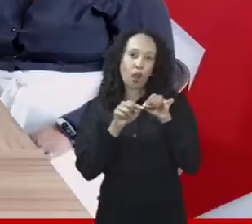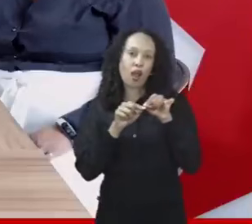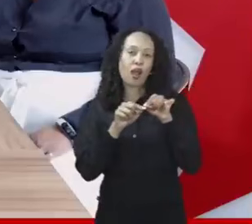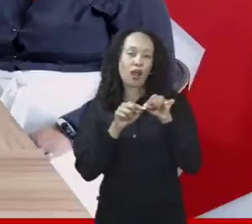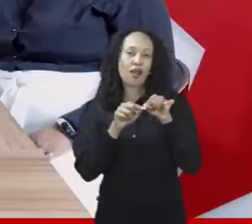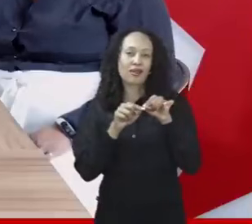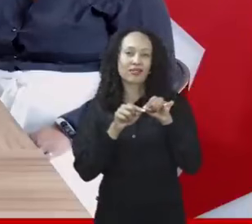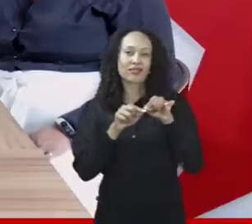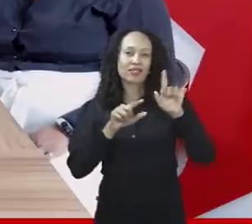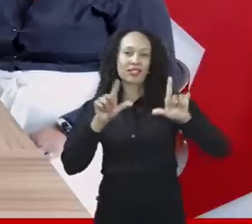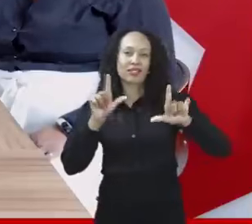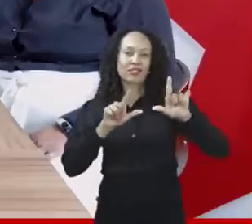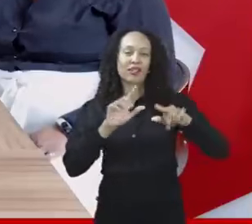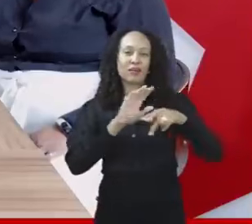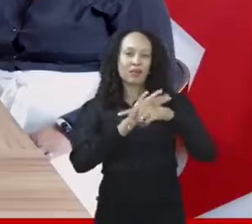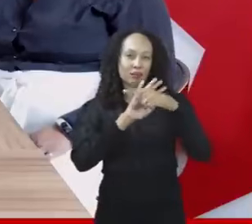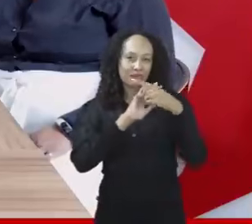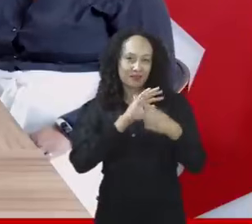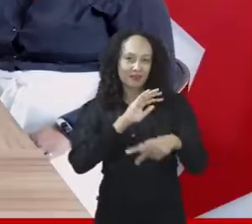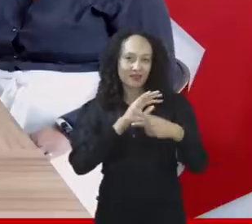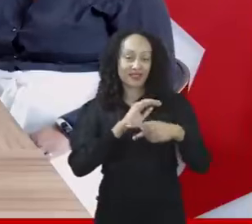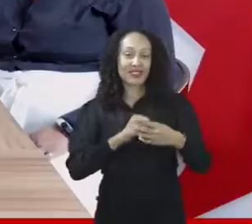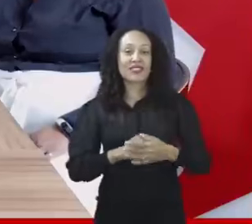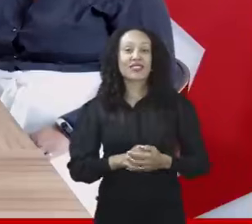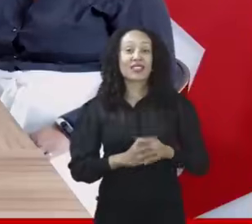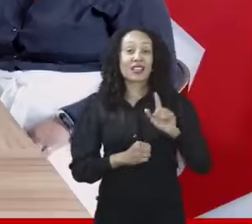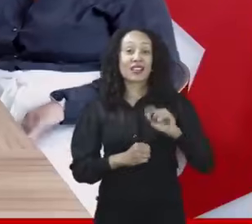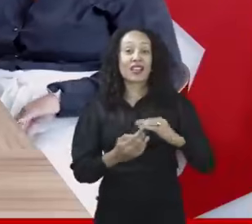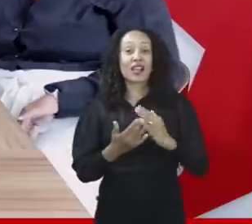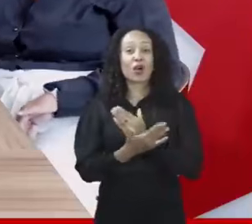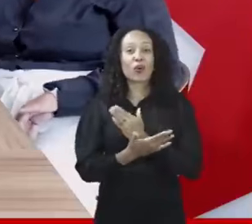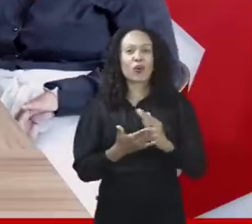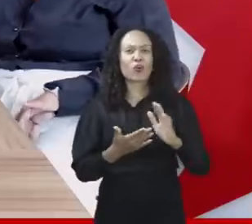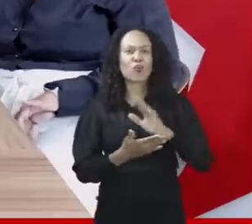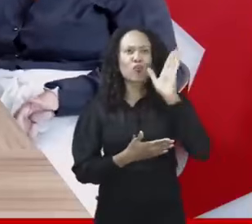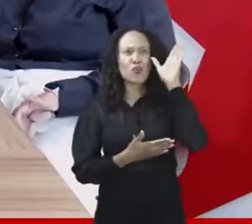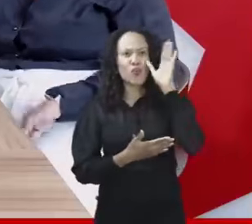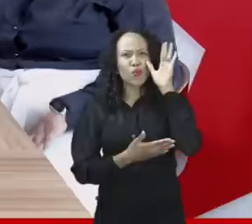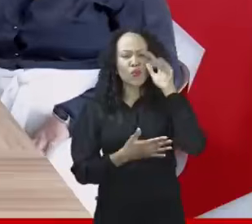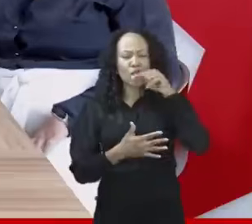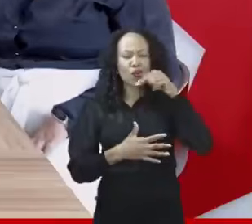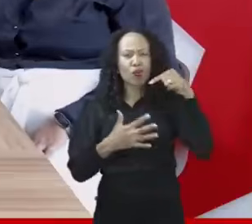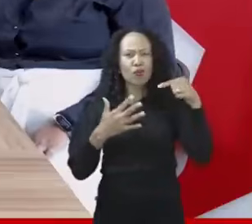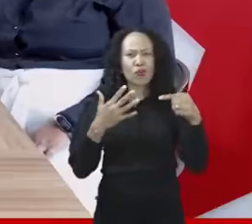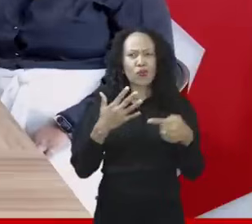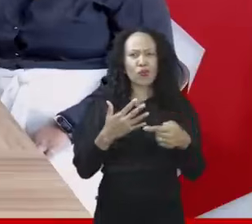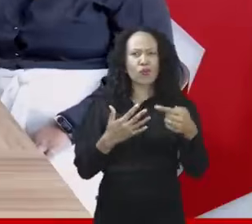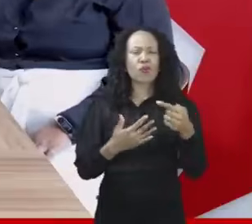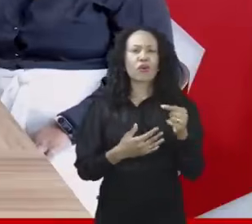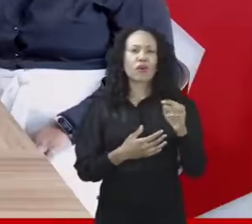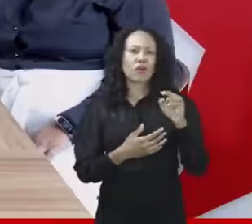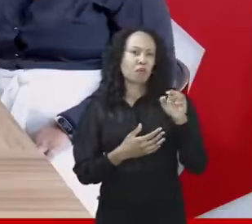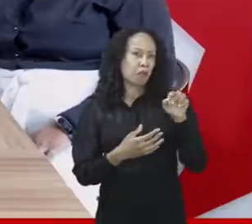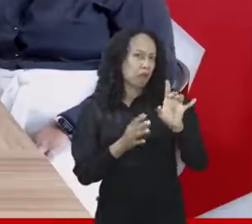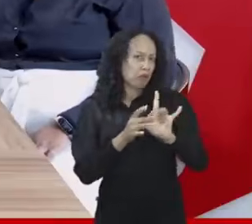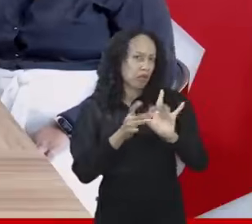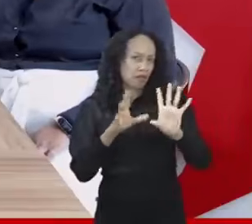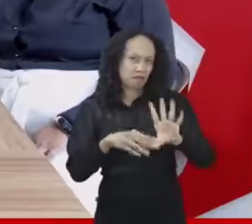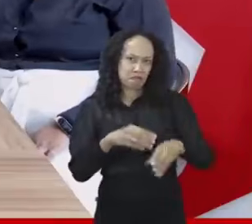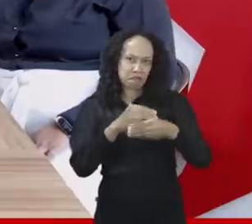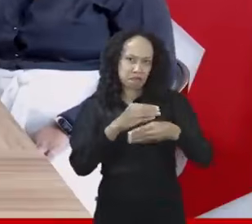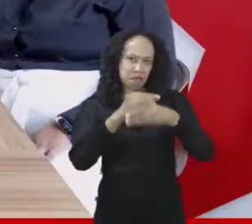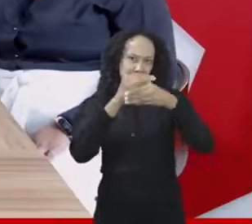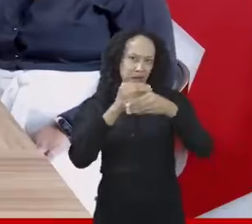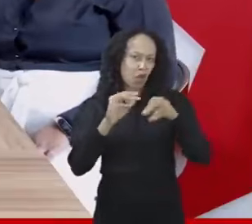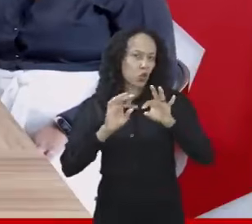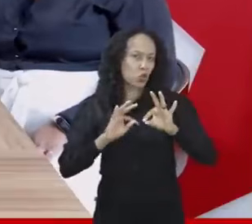programa, faz parte do Pode Tremer, que ele traz algumas curiosidades. E aí, Cris, tu pode ficar à vontade para complementar todas as curiosidades